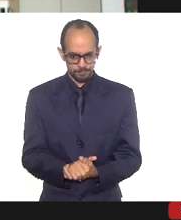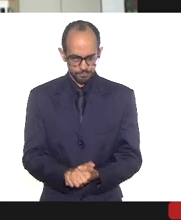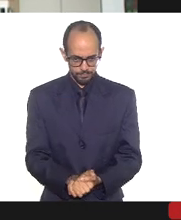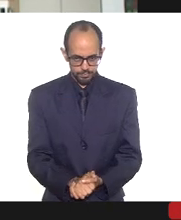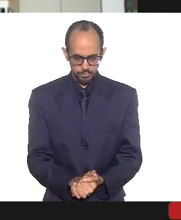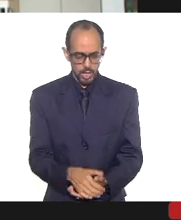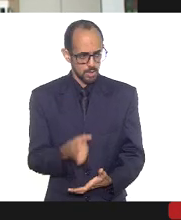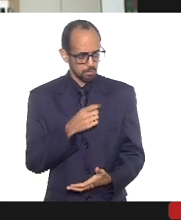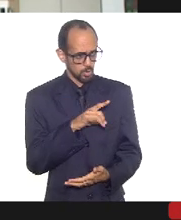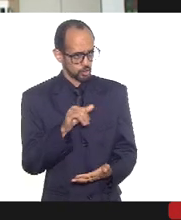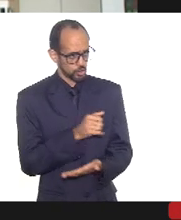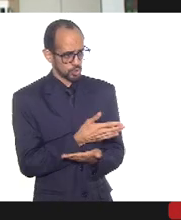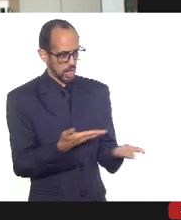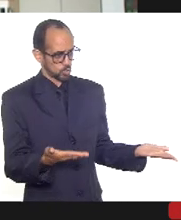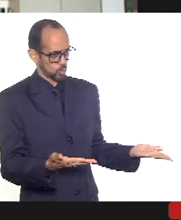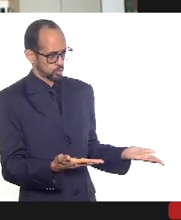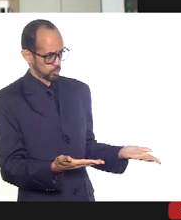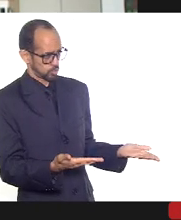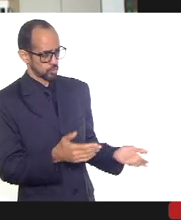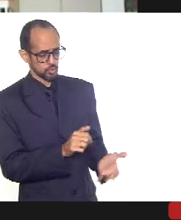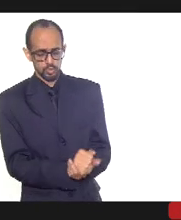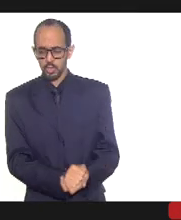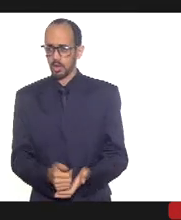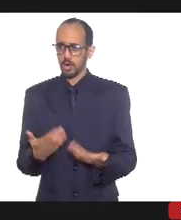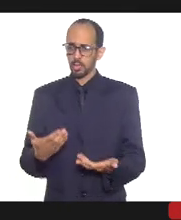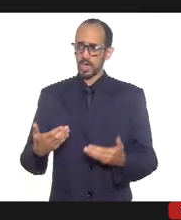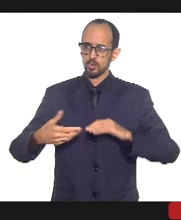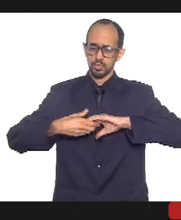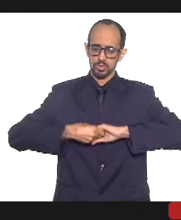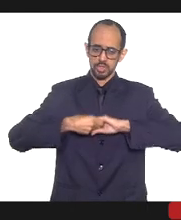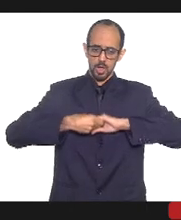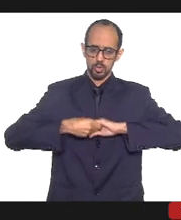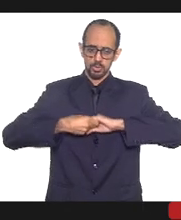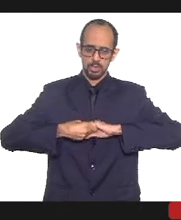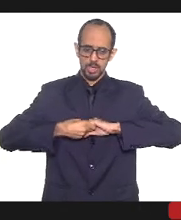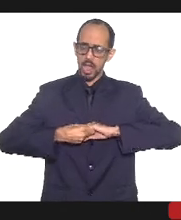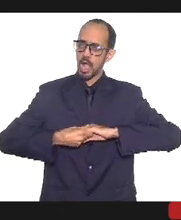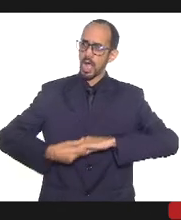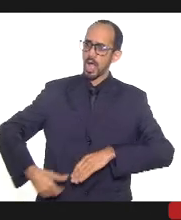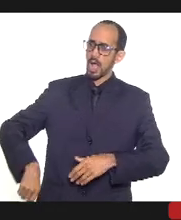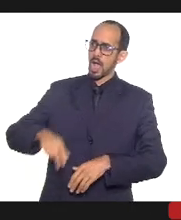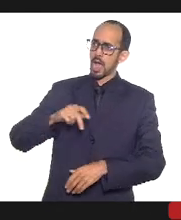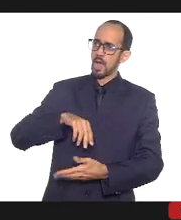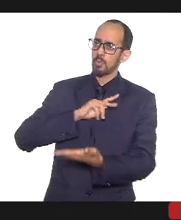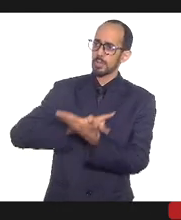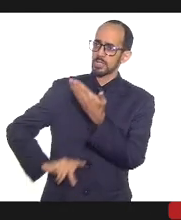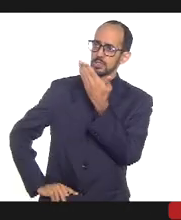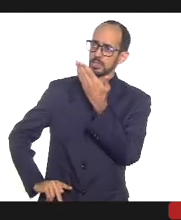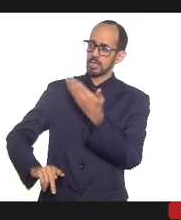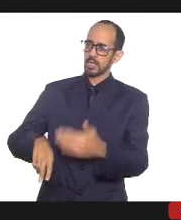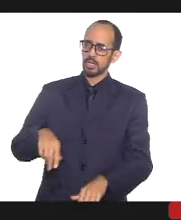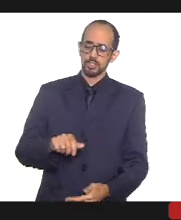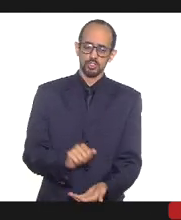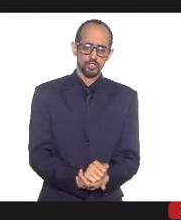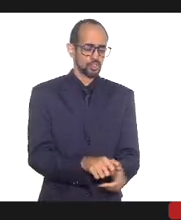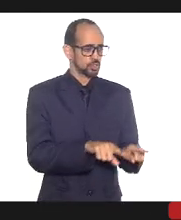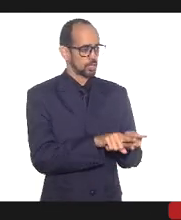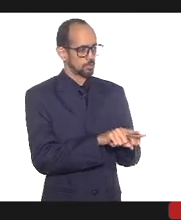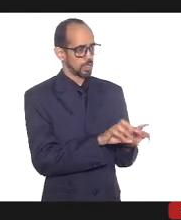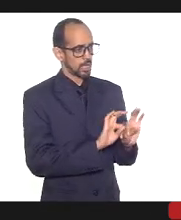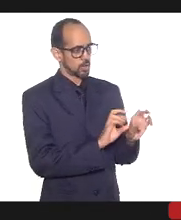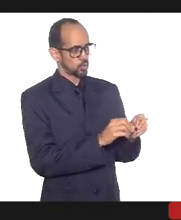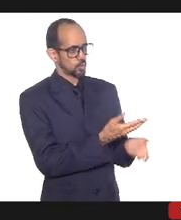Bom dia a todos e todas. Gostaria de saudar a presença do deputado Flávio Serafini, secretário Conte Bittencourt e os demais